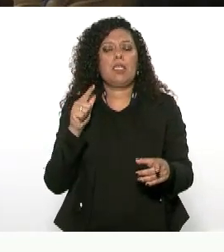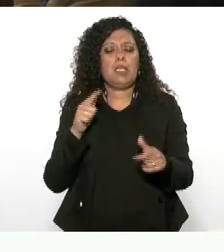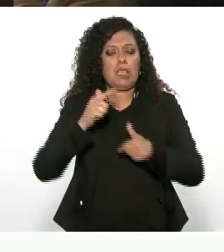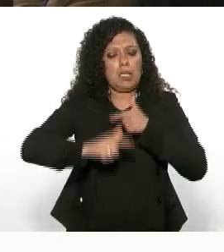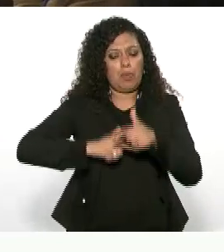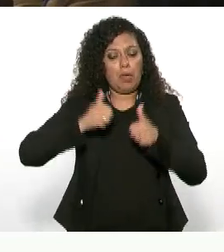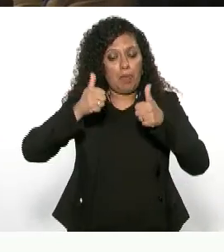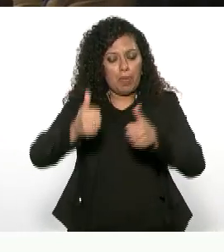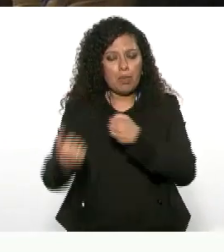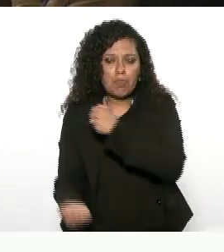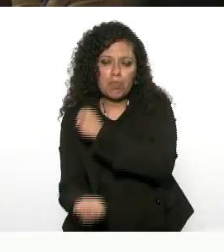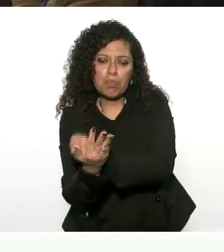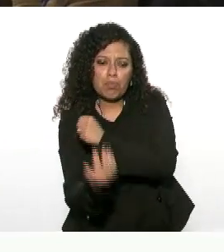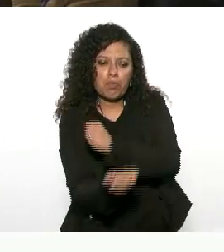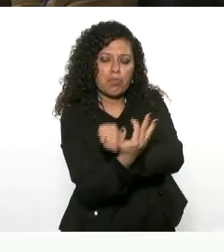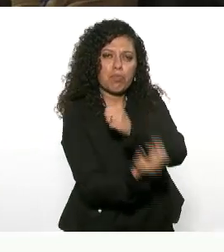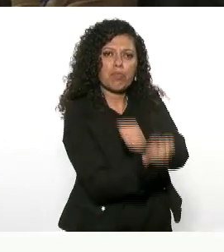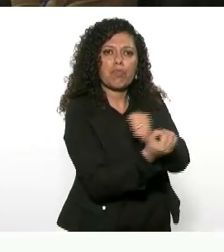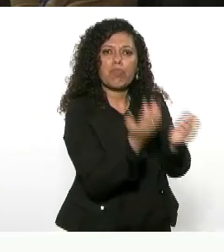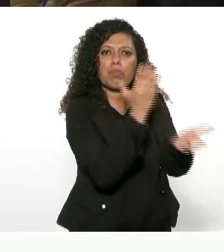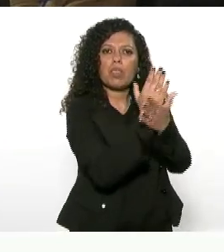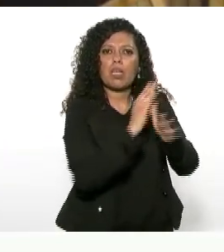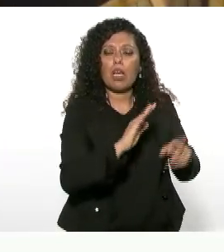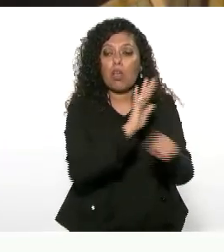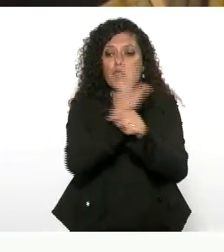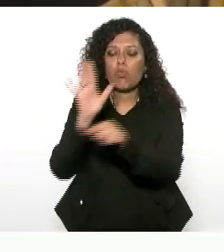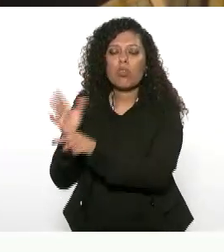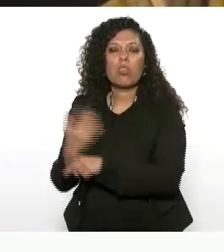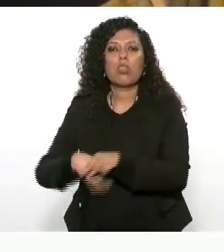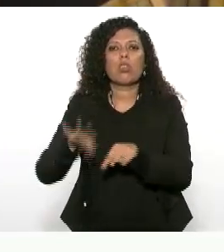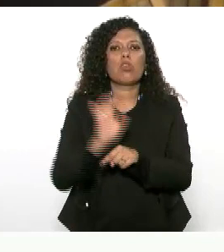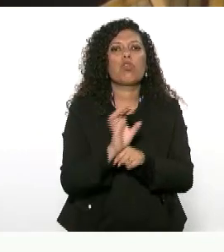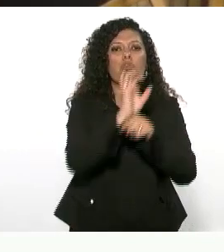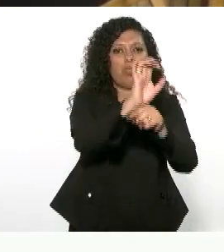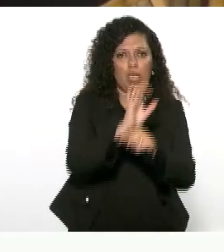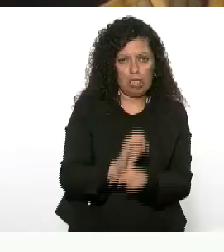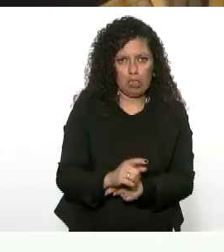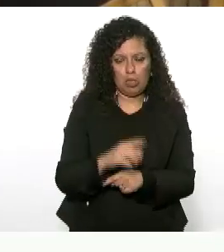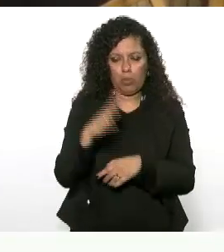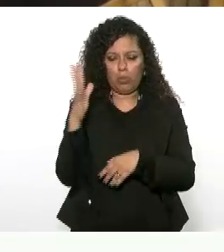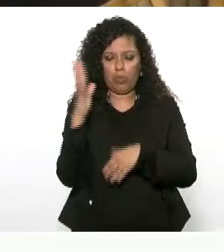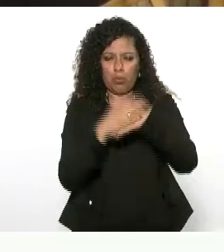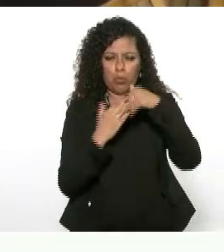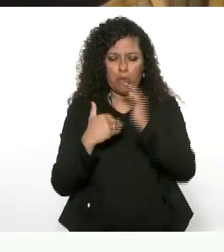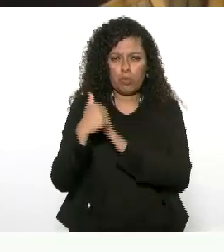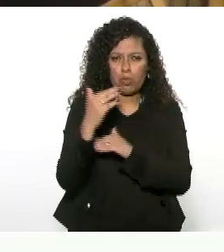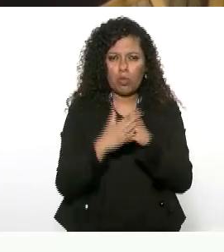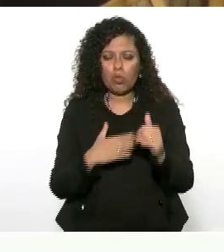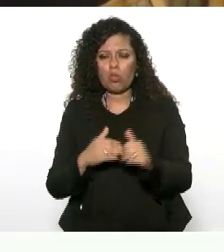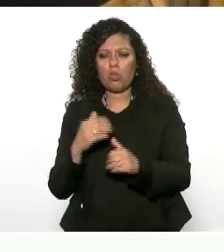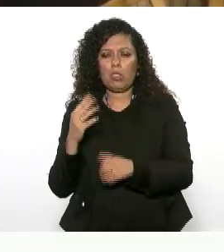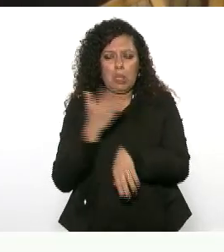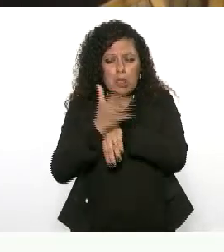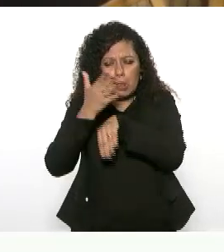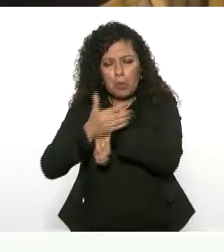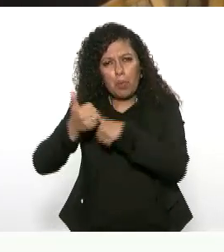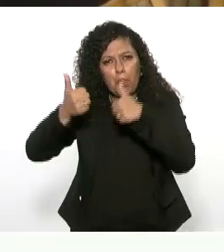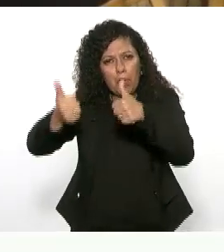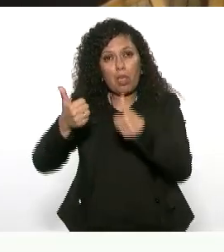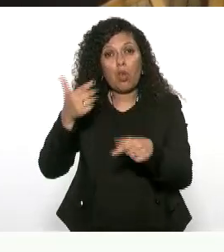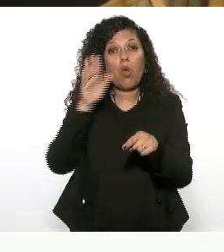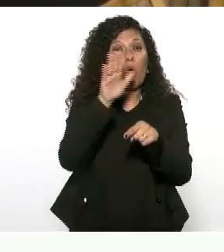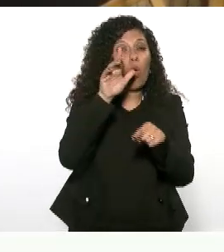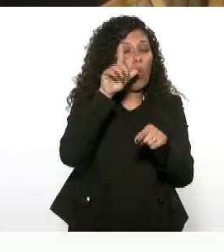eficácia a corrupção e trazer ativos para o Estado do Rio de Janeiro, vai ser o profissional que vai conseguir prestar um atendimento de excelência